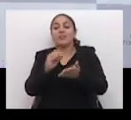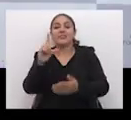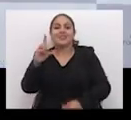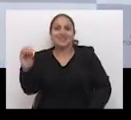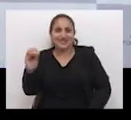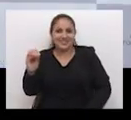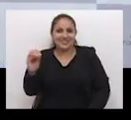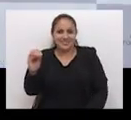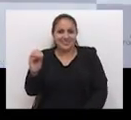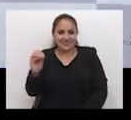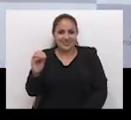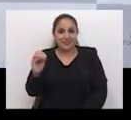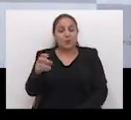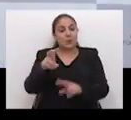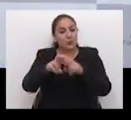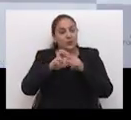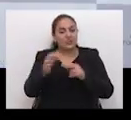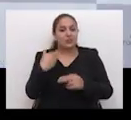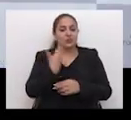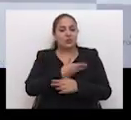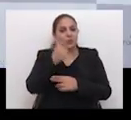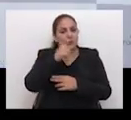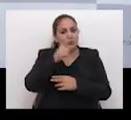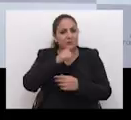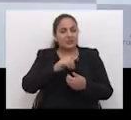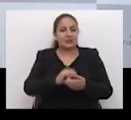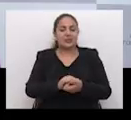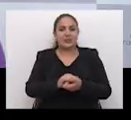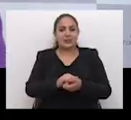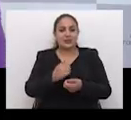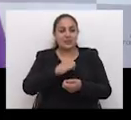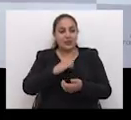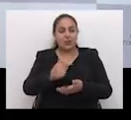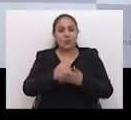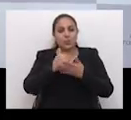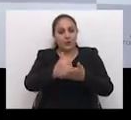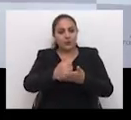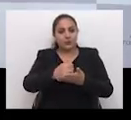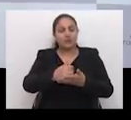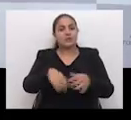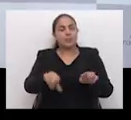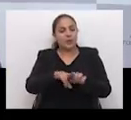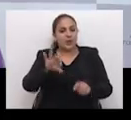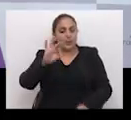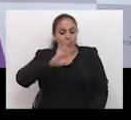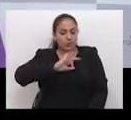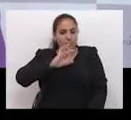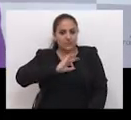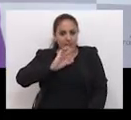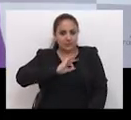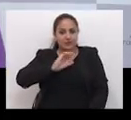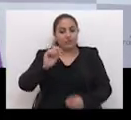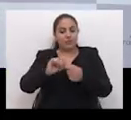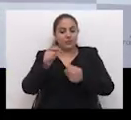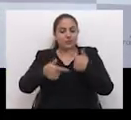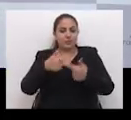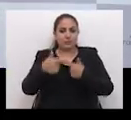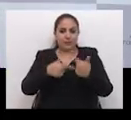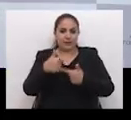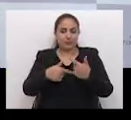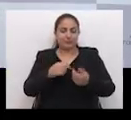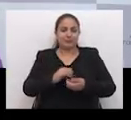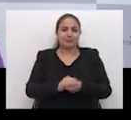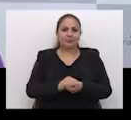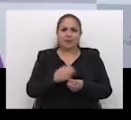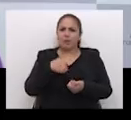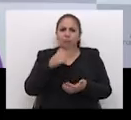então, de uma vez por todas, acho que nós vamos ter essa ferramenta para a nossa gloriosa Brigada Militar fazer o seu trabalho,